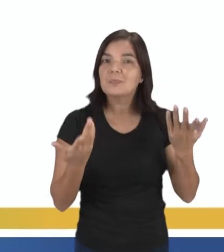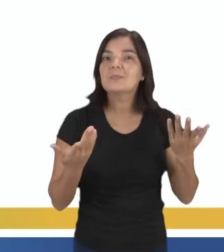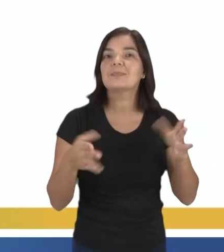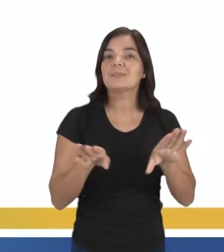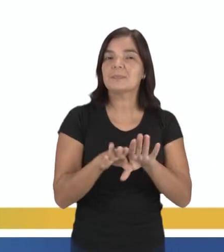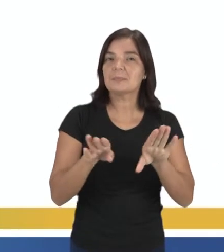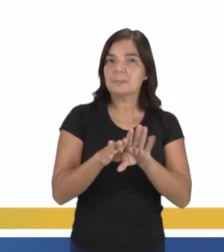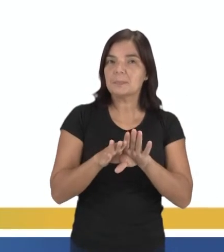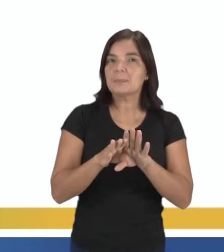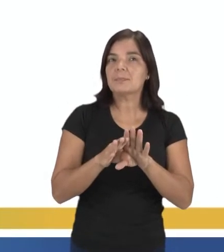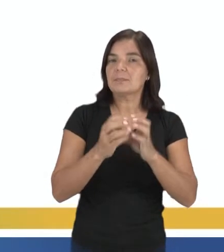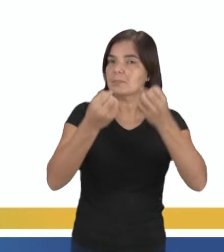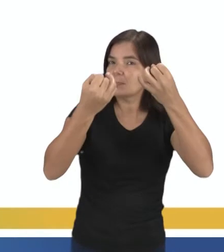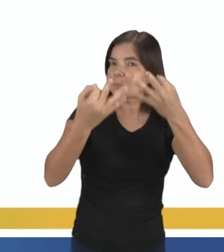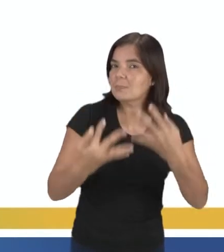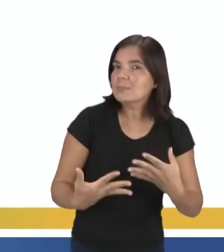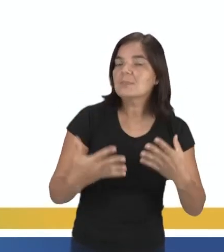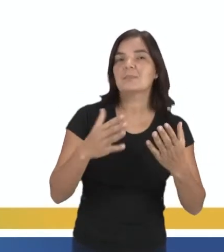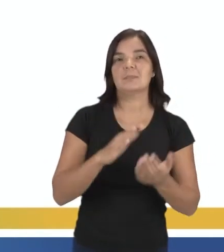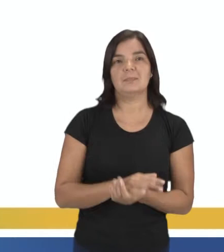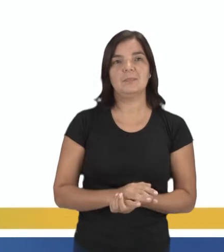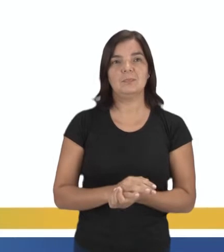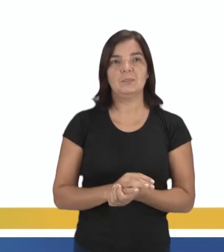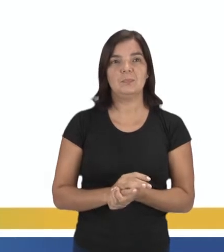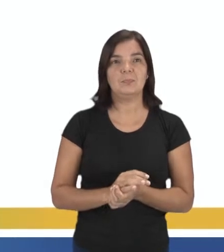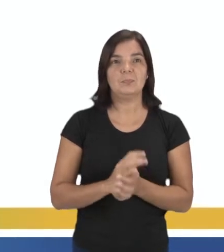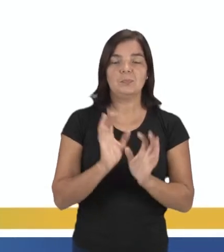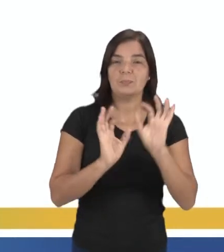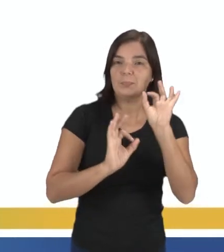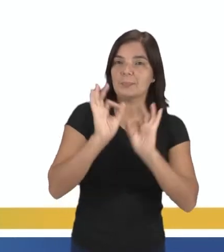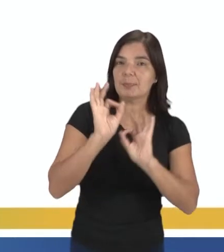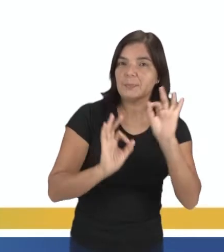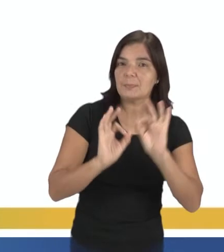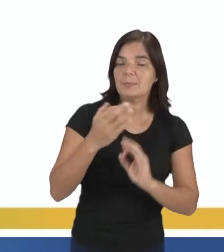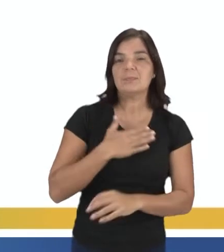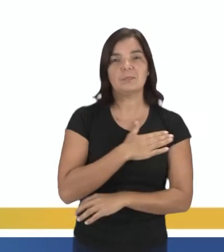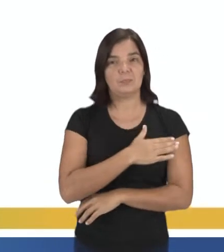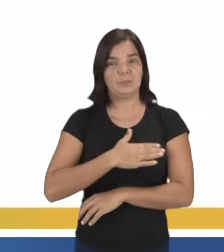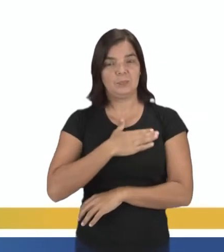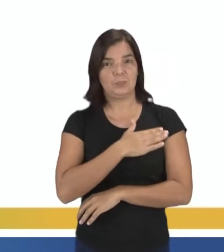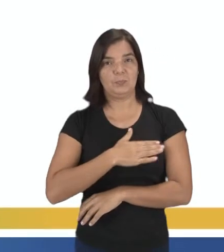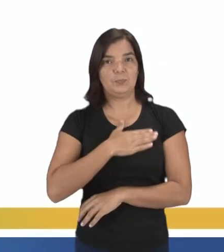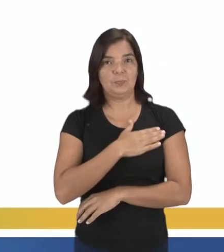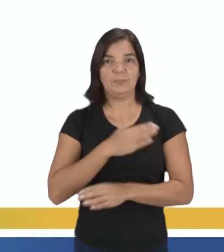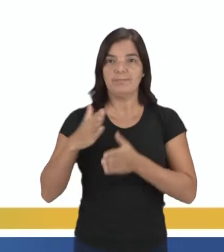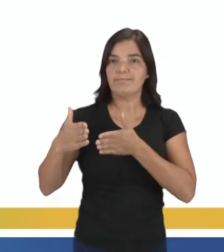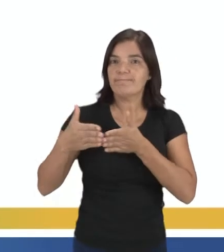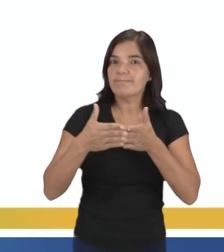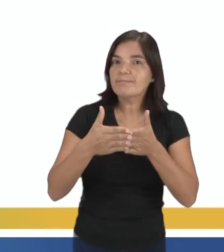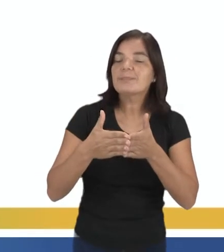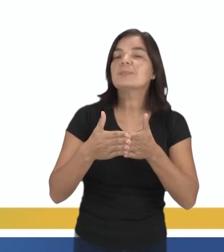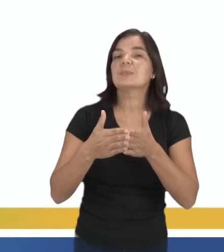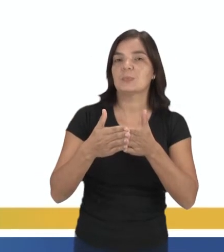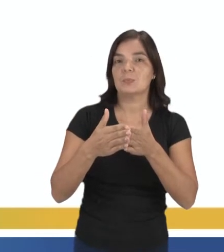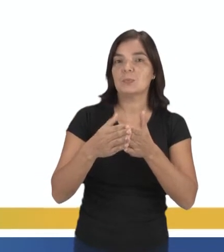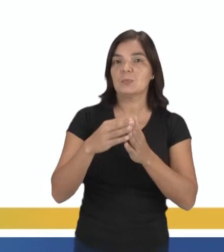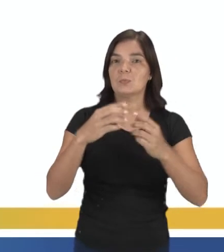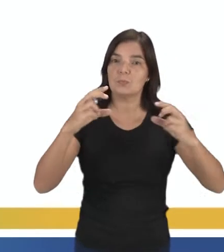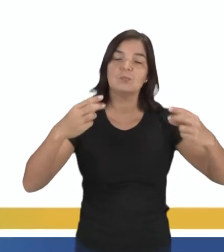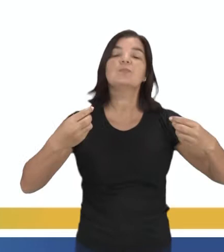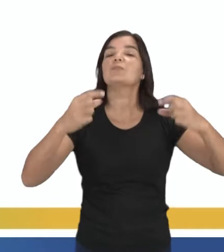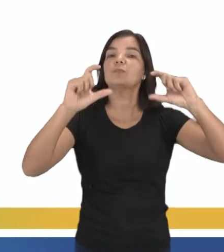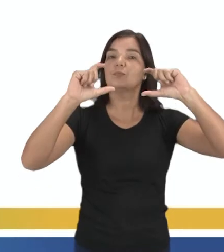mais contundente, dentro de uma forma que ele gostava muito de seguir, que era o